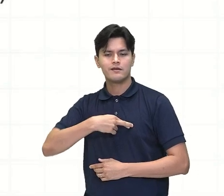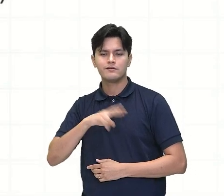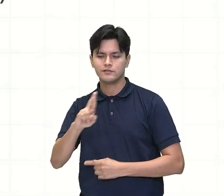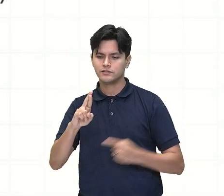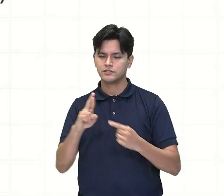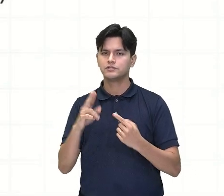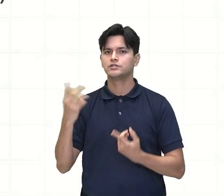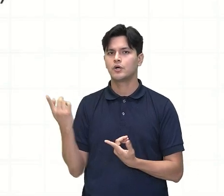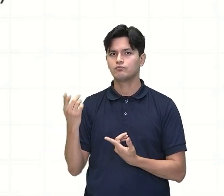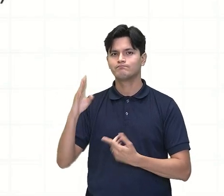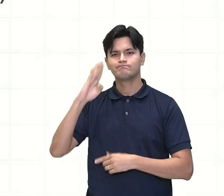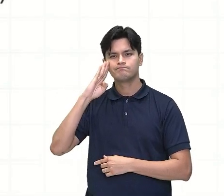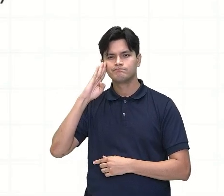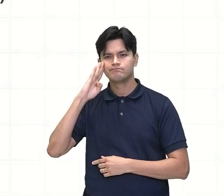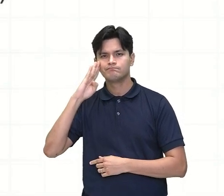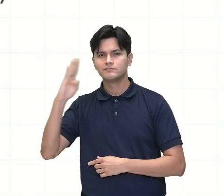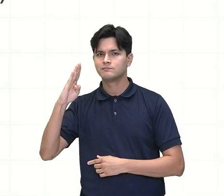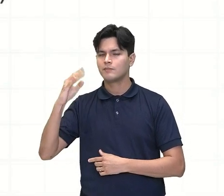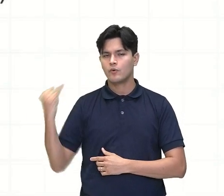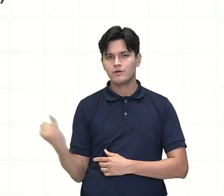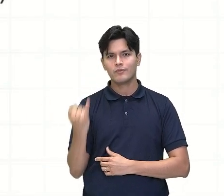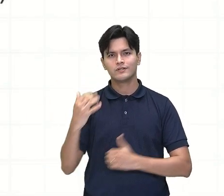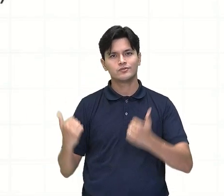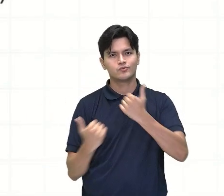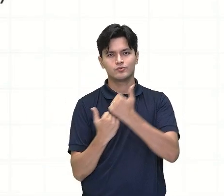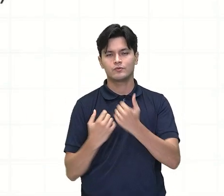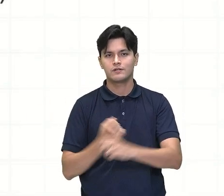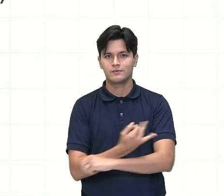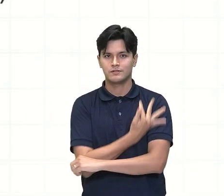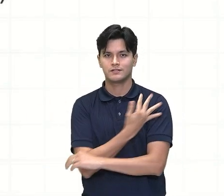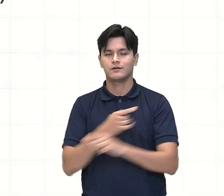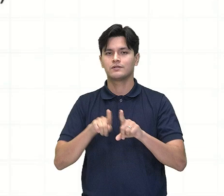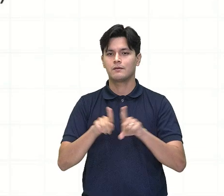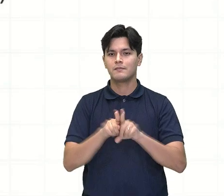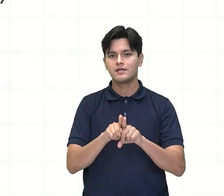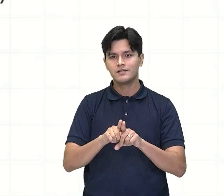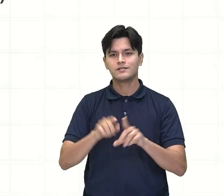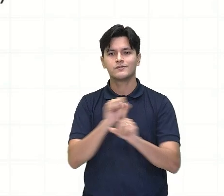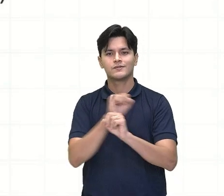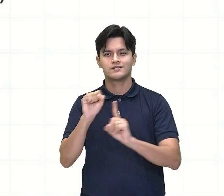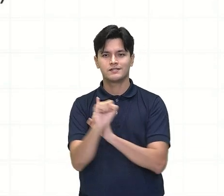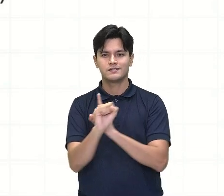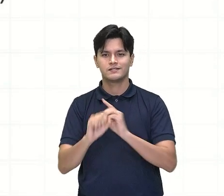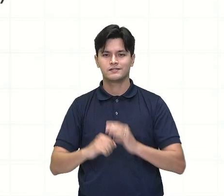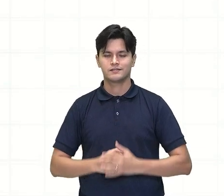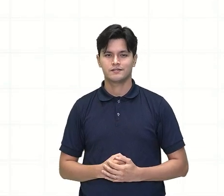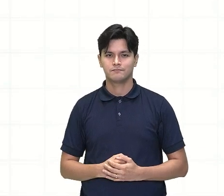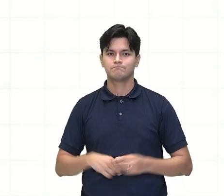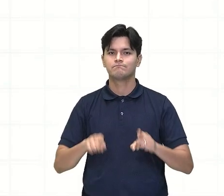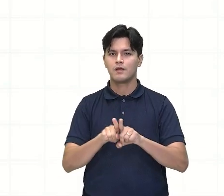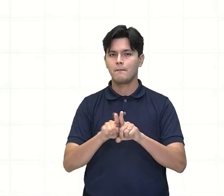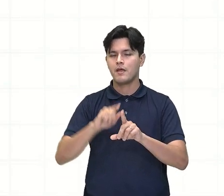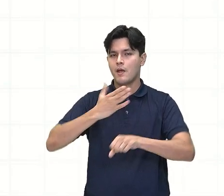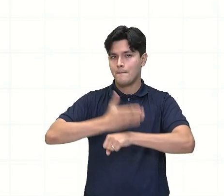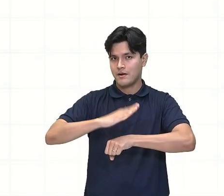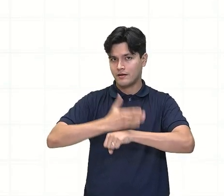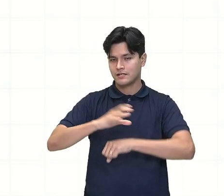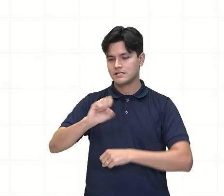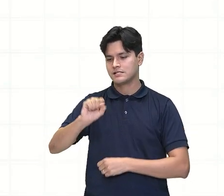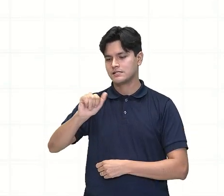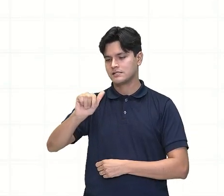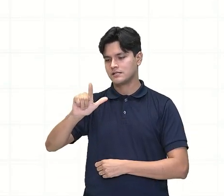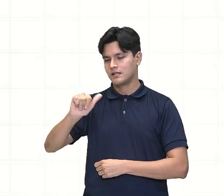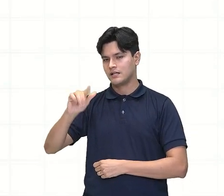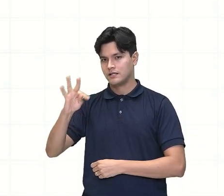no suporte emocional quanto social. E aqui é interessante que a prática do salat, que é a oração, ela